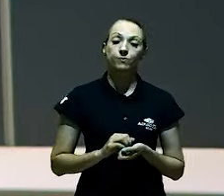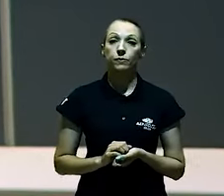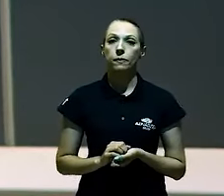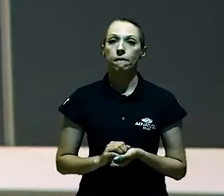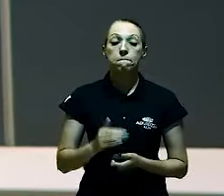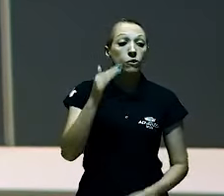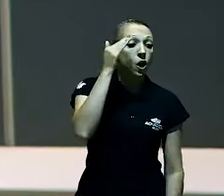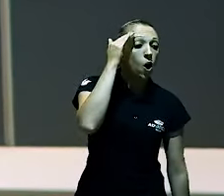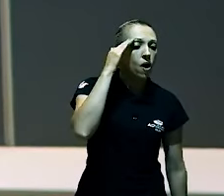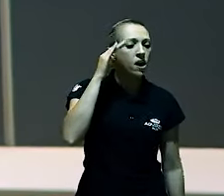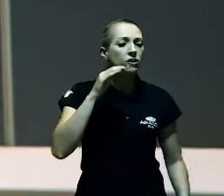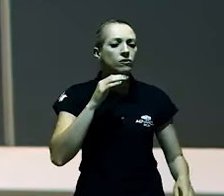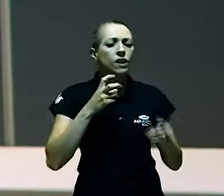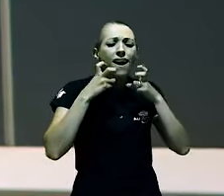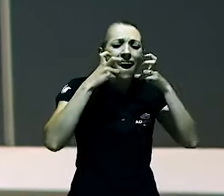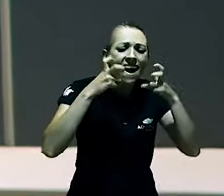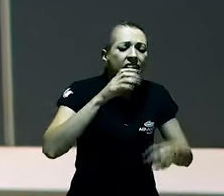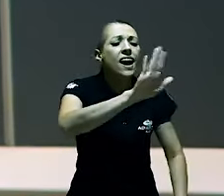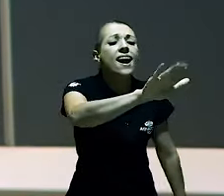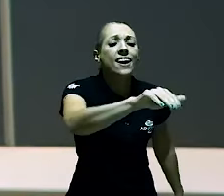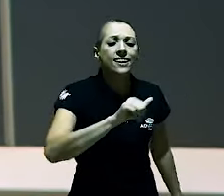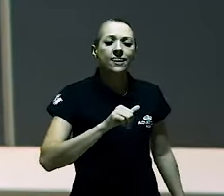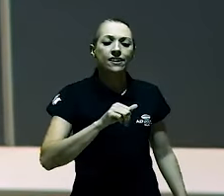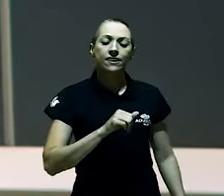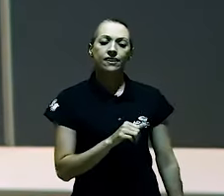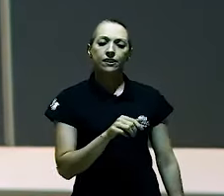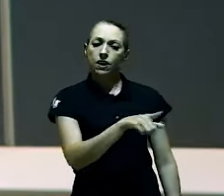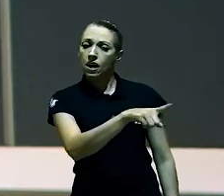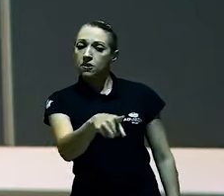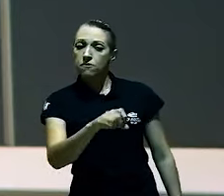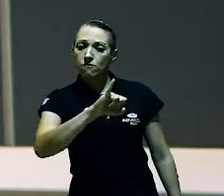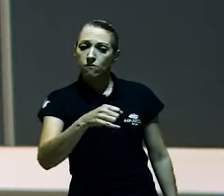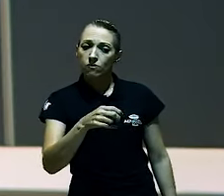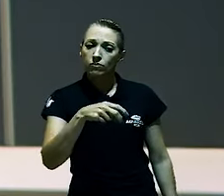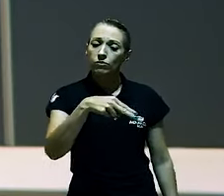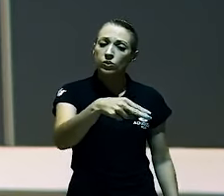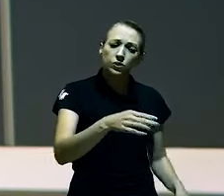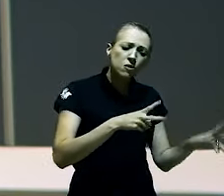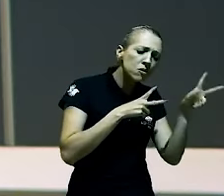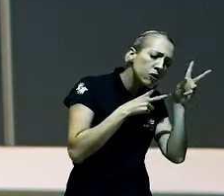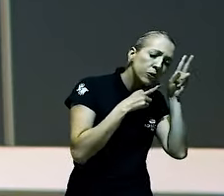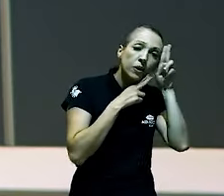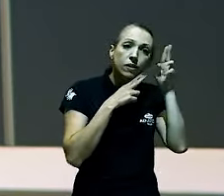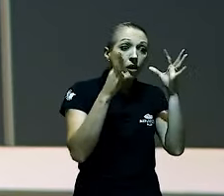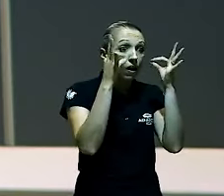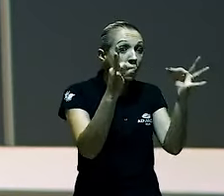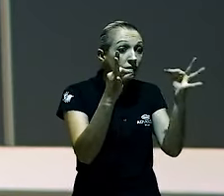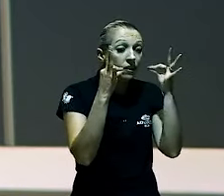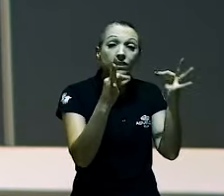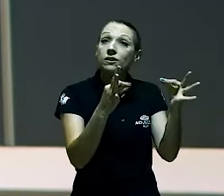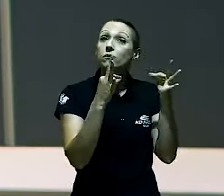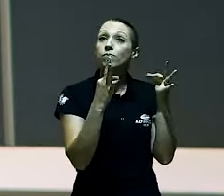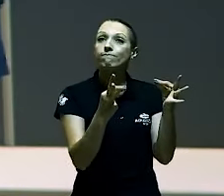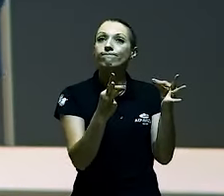lá e dá um grito dizendo: o que é que está acontecendo com você? Você está dormente, você não prestou atenção no que aconteceu.